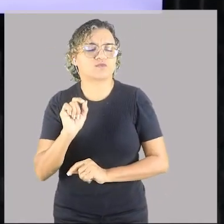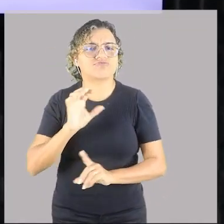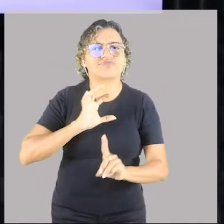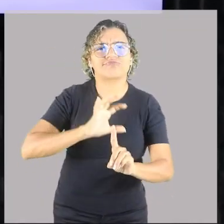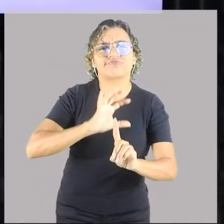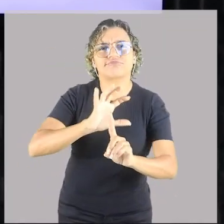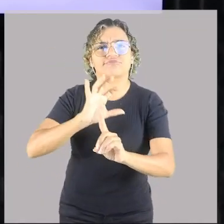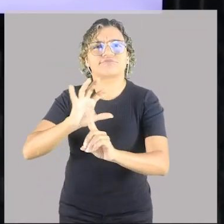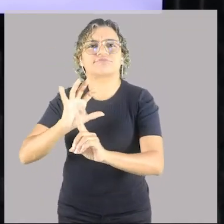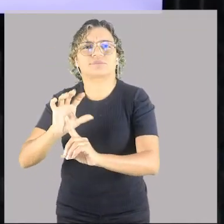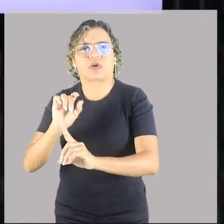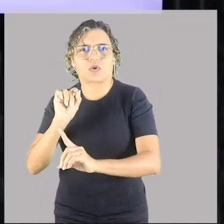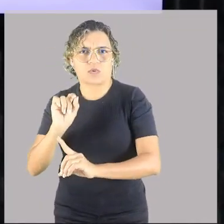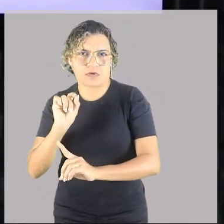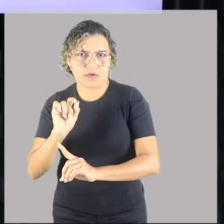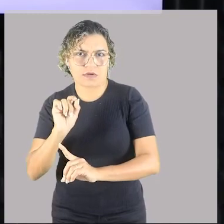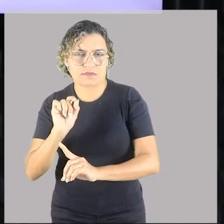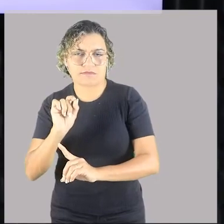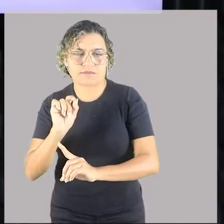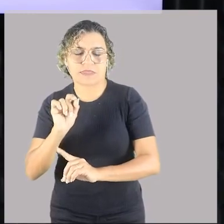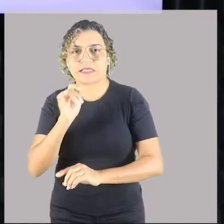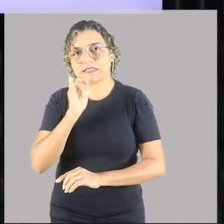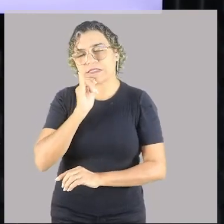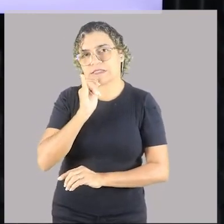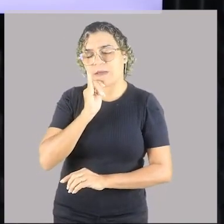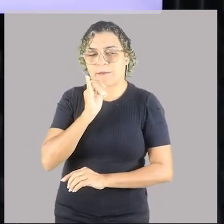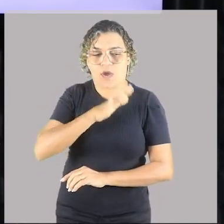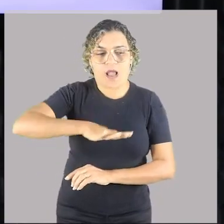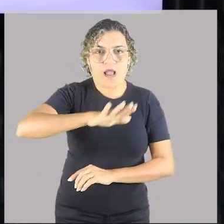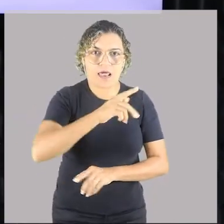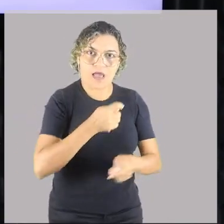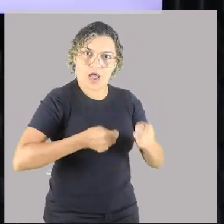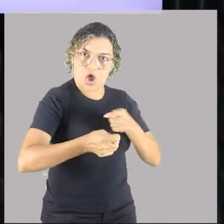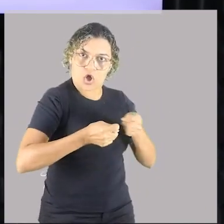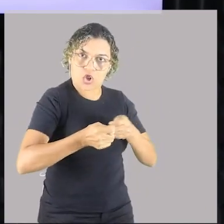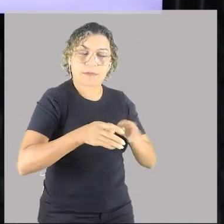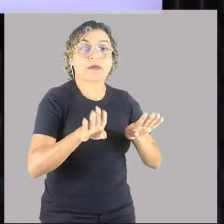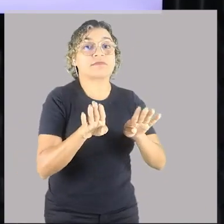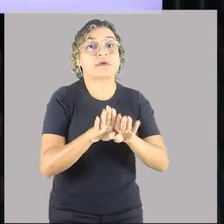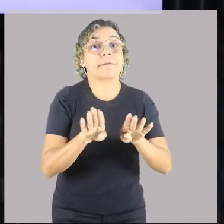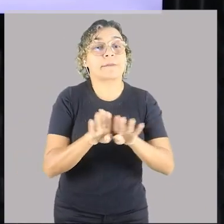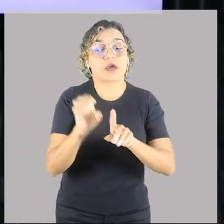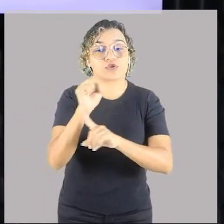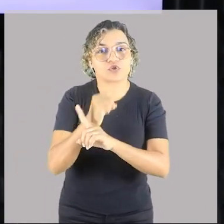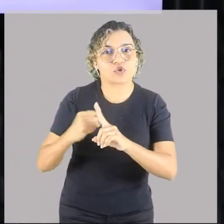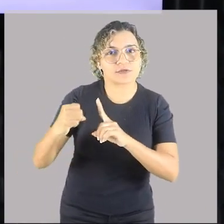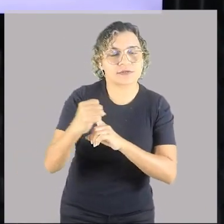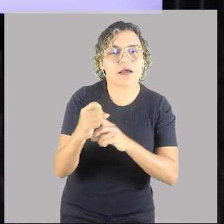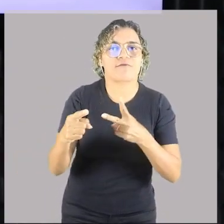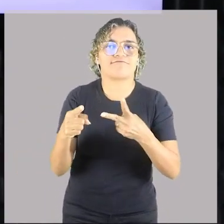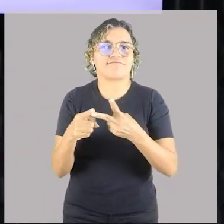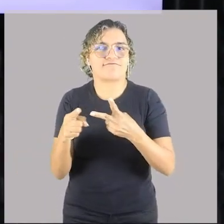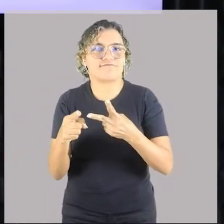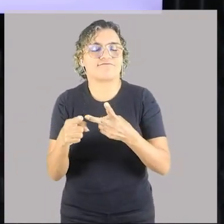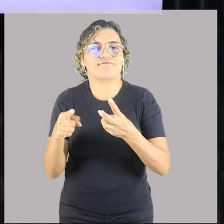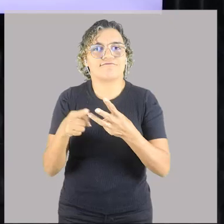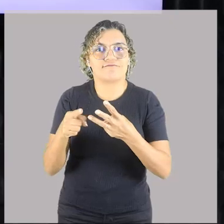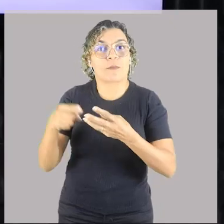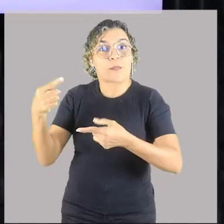acabam afetando não só um fator econômico, mas também um fator social, um